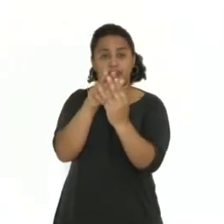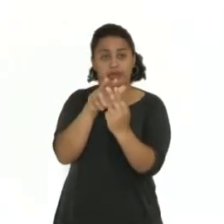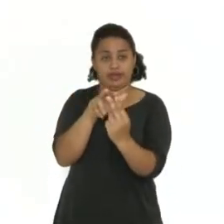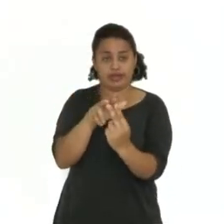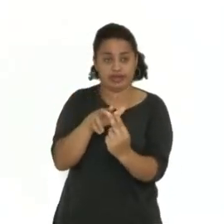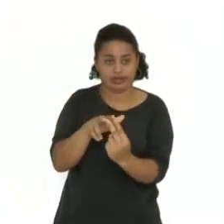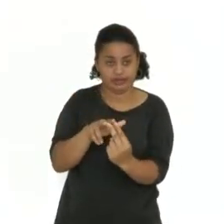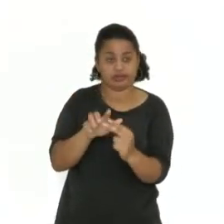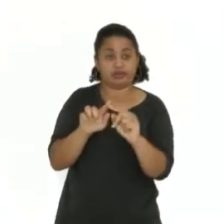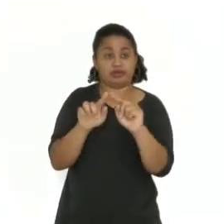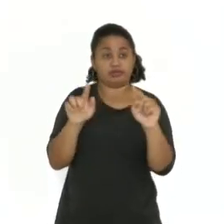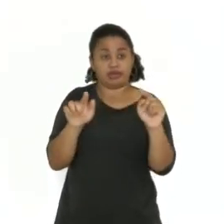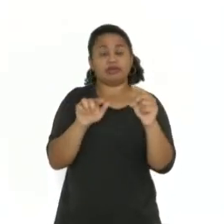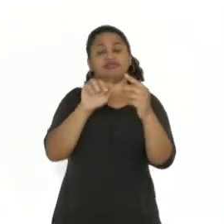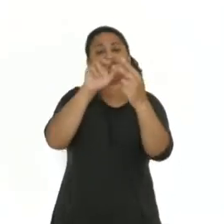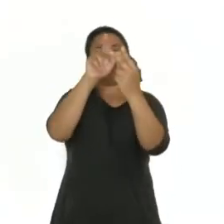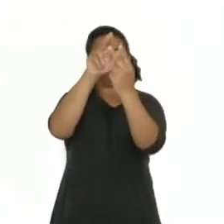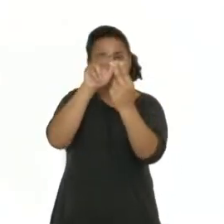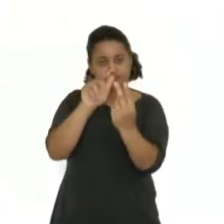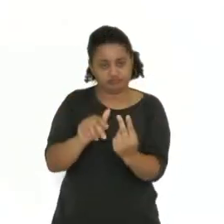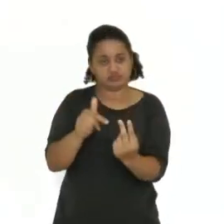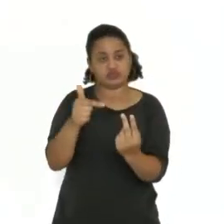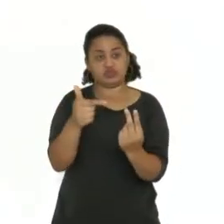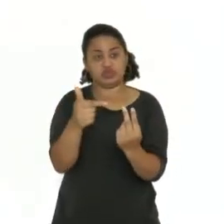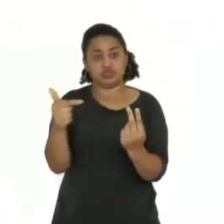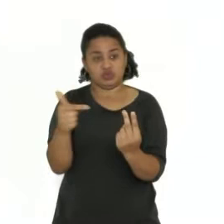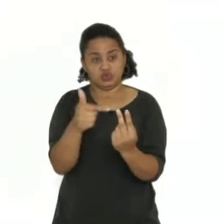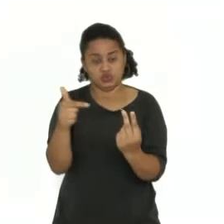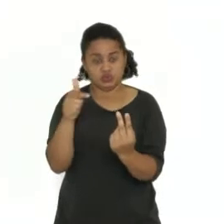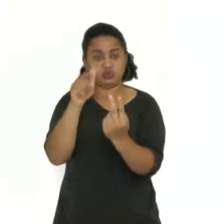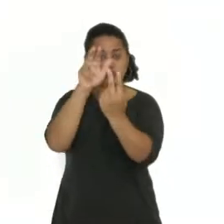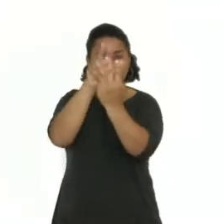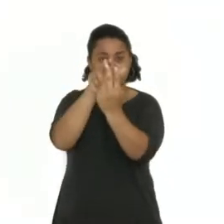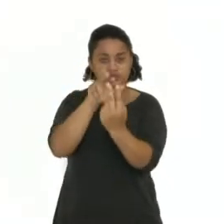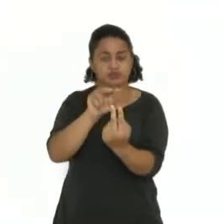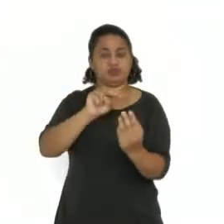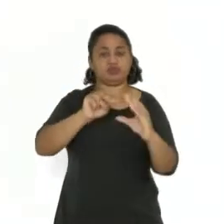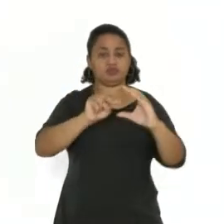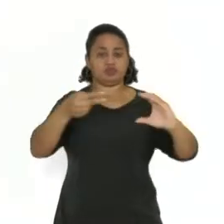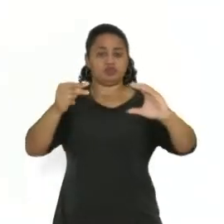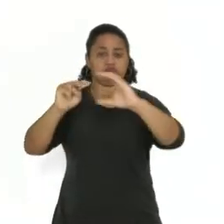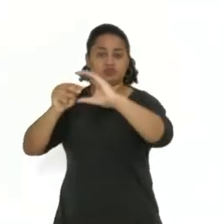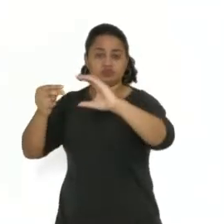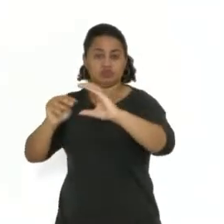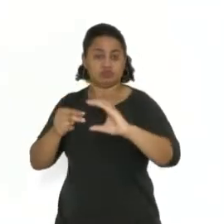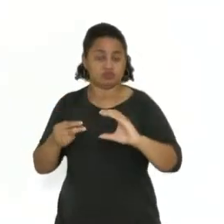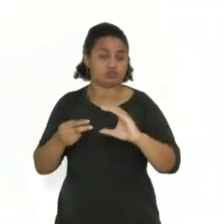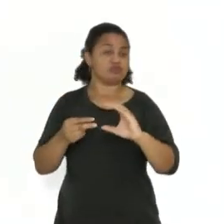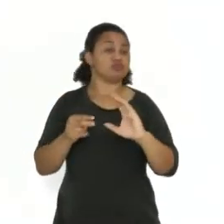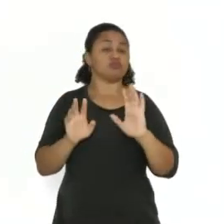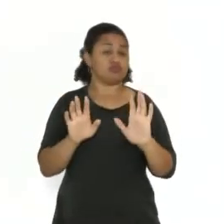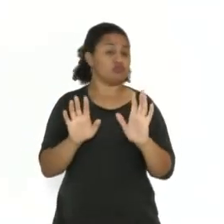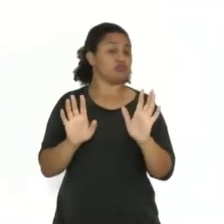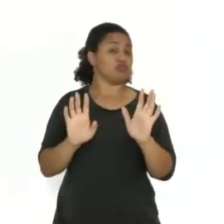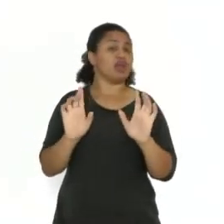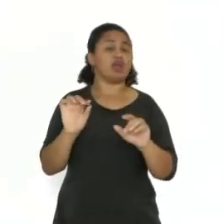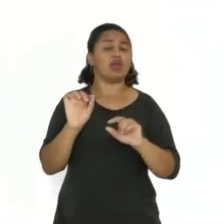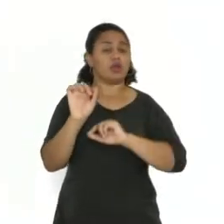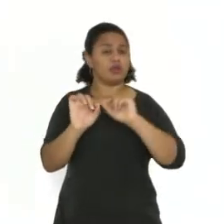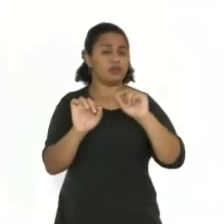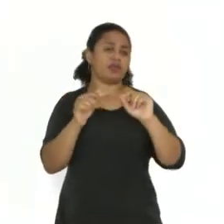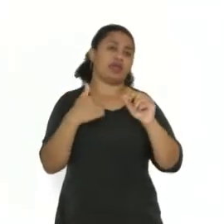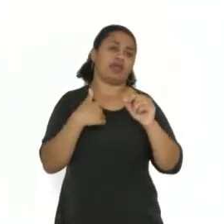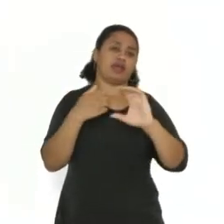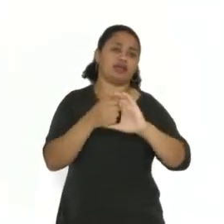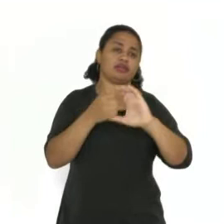sendo 22 pares, né, de cromossomos não sexuais, aqueles que